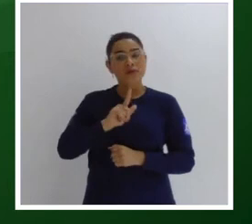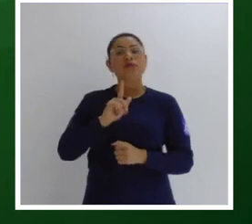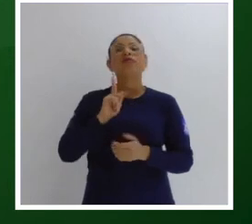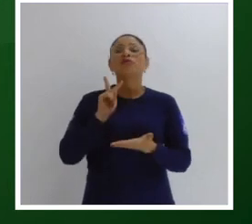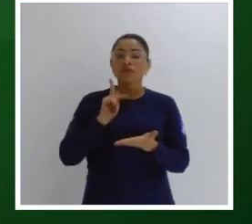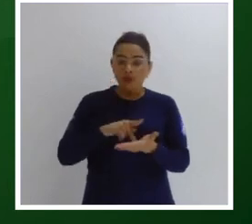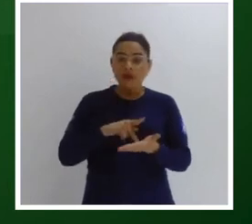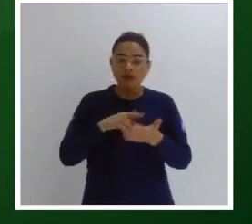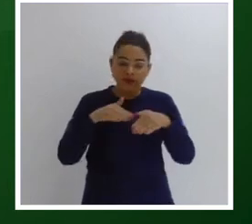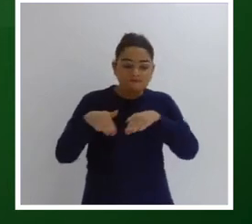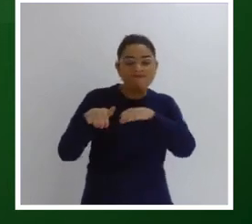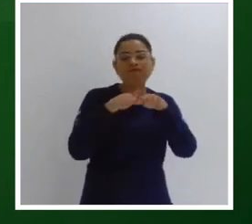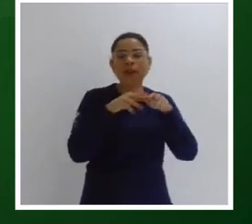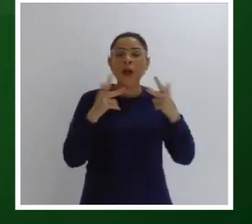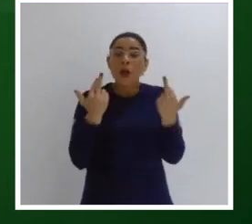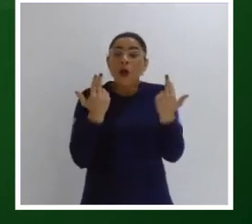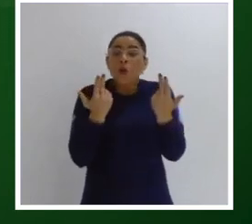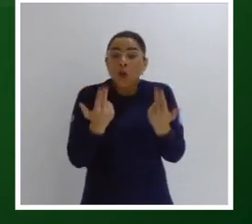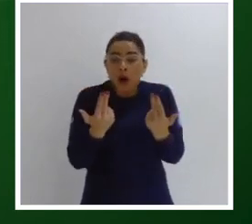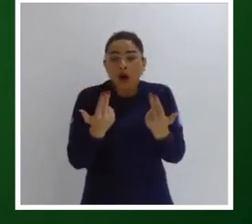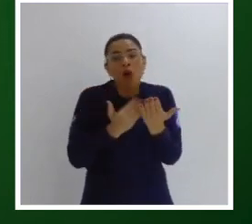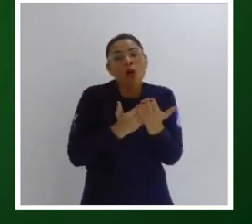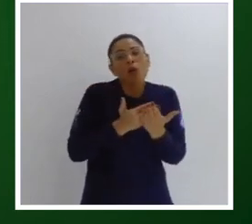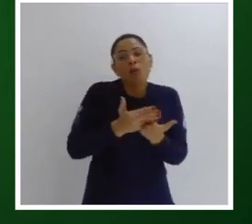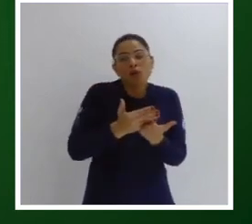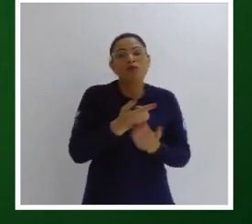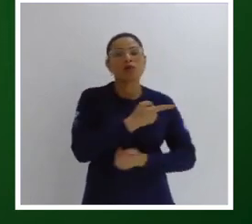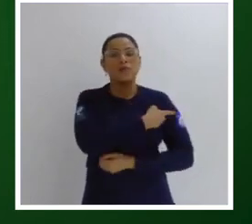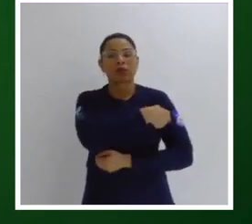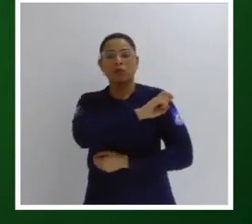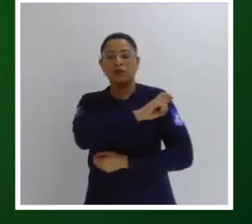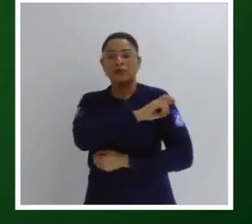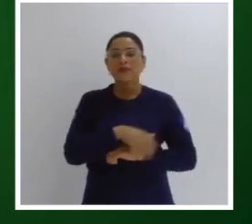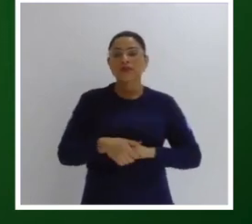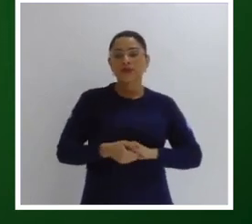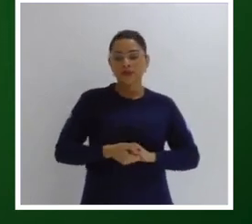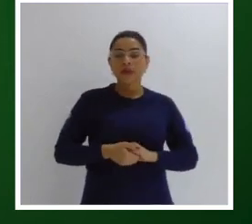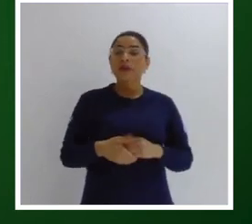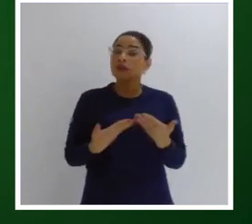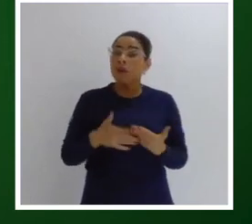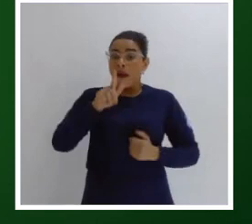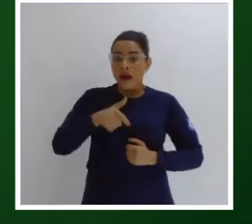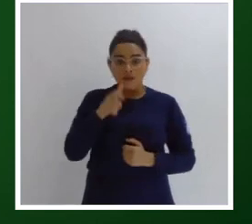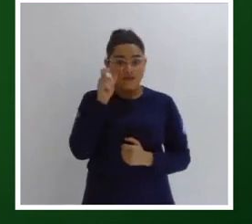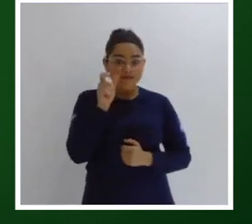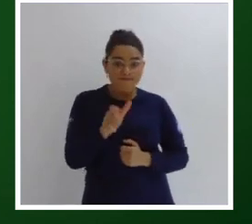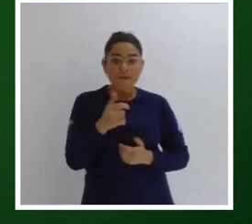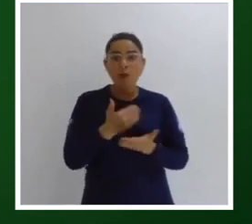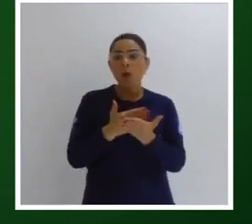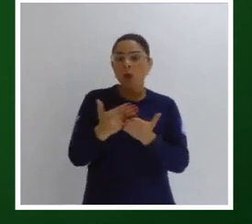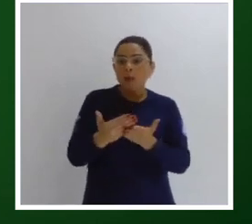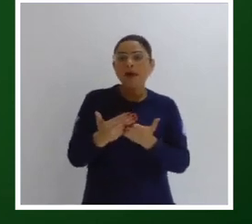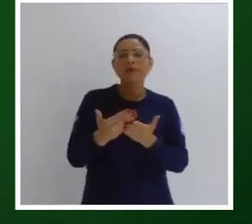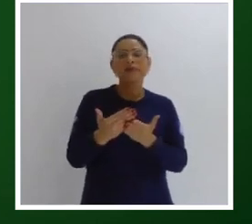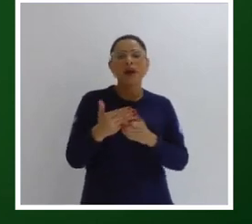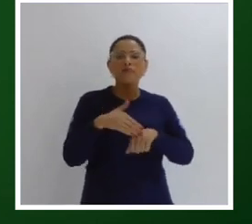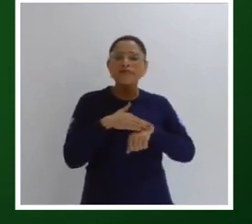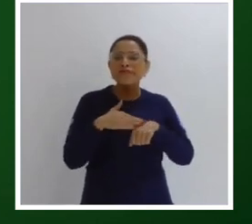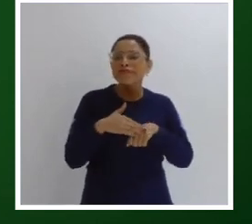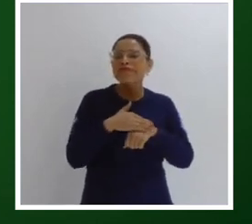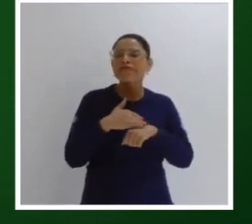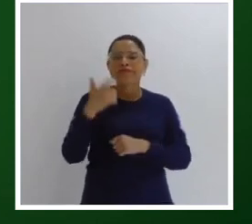proporção que adentrou os anos iniciais é interessante quando a gente começa a conversar com